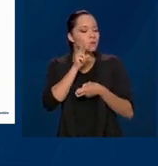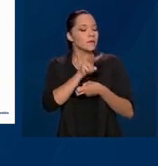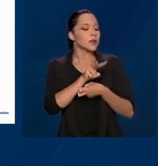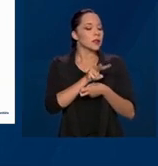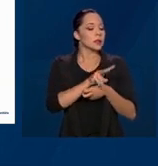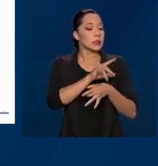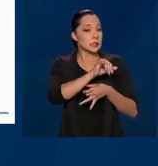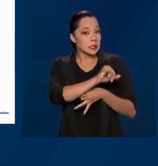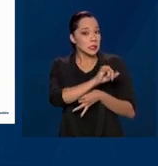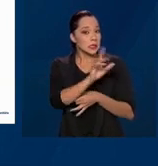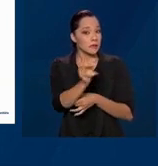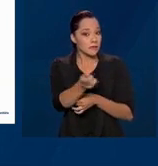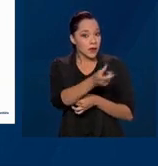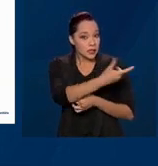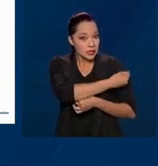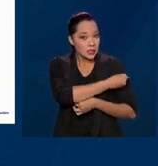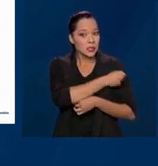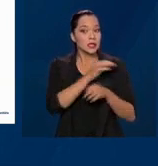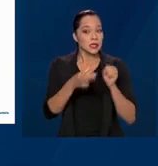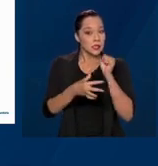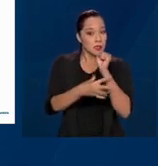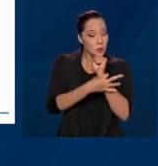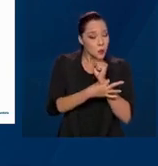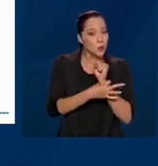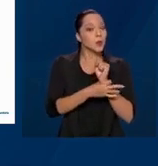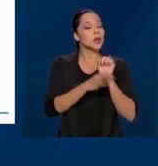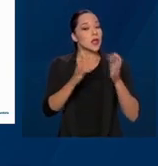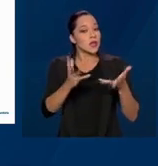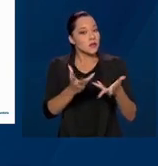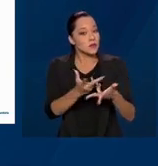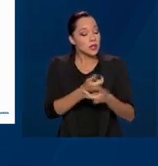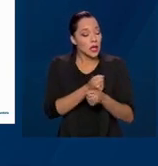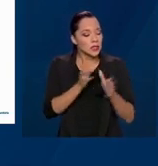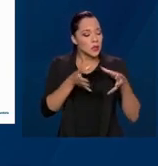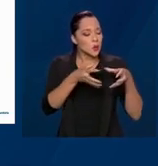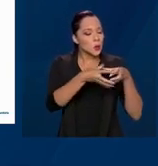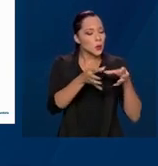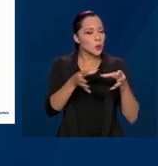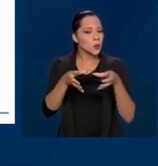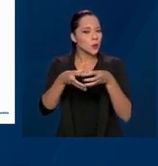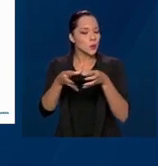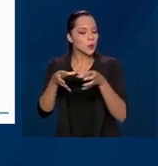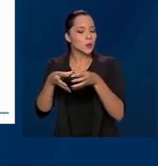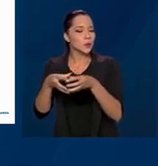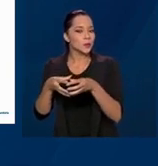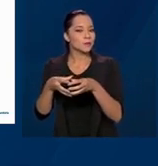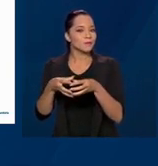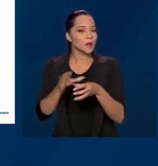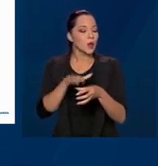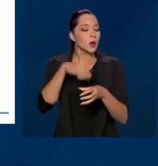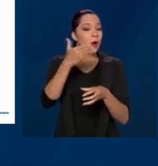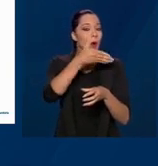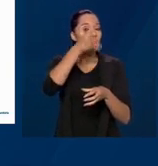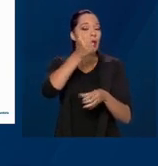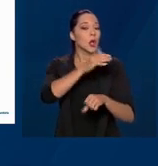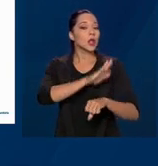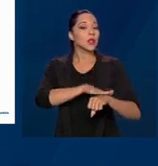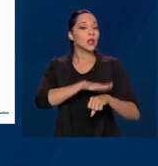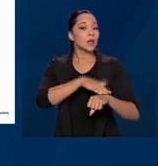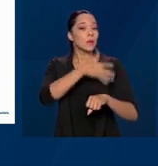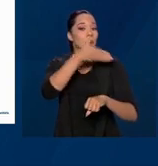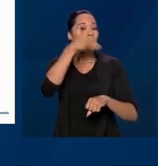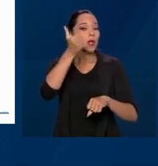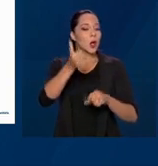vacina é segura ou eficaz em grupos específicos, qual é o melhor intervalo de dose